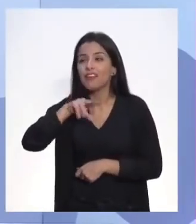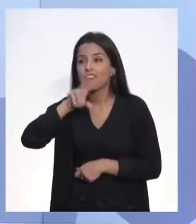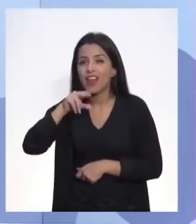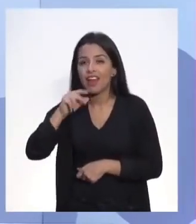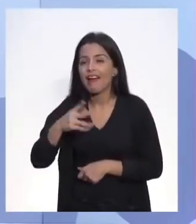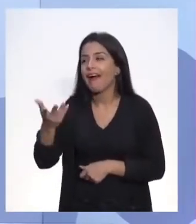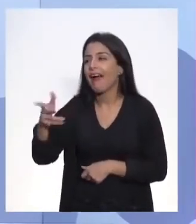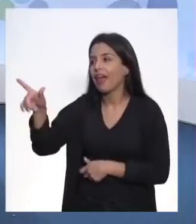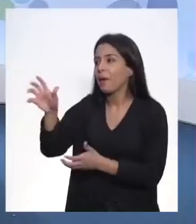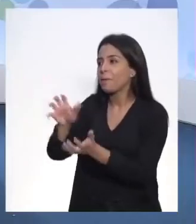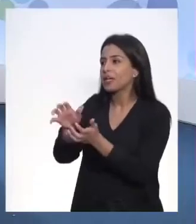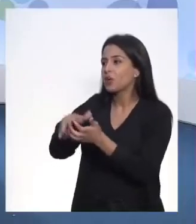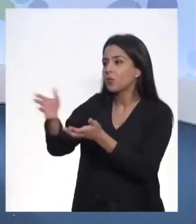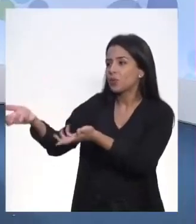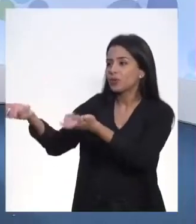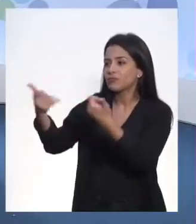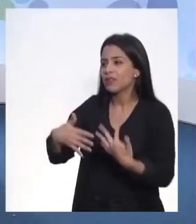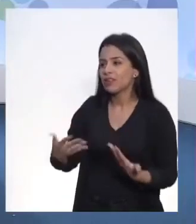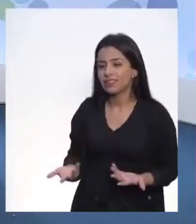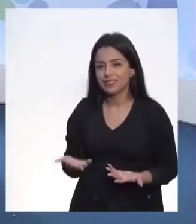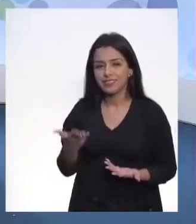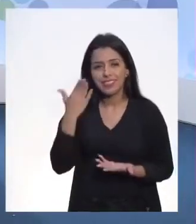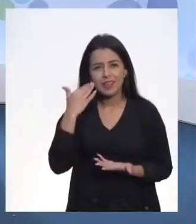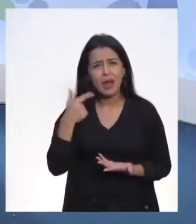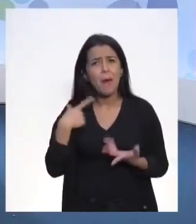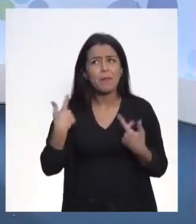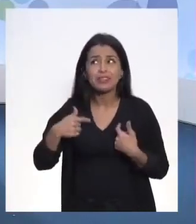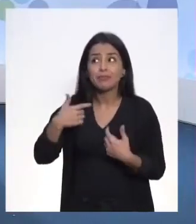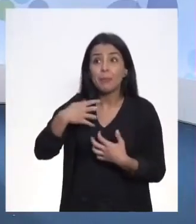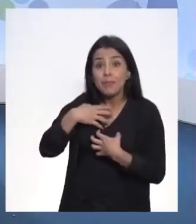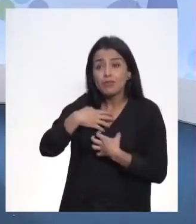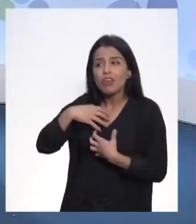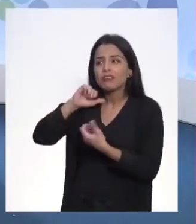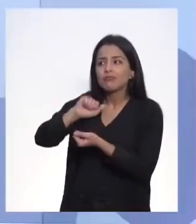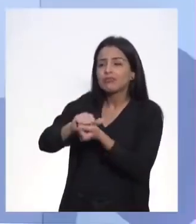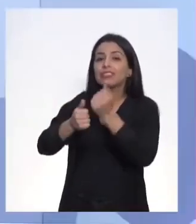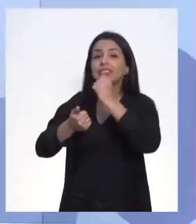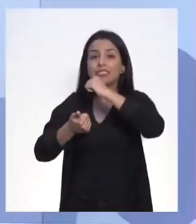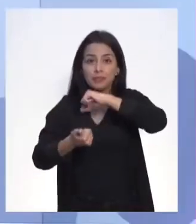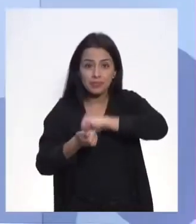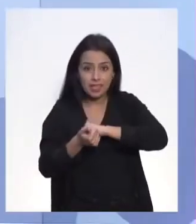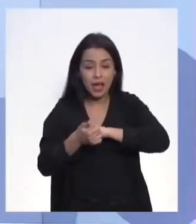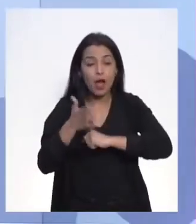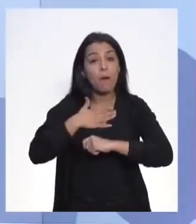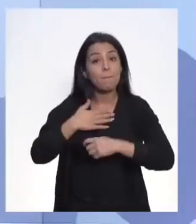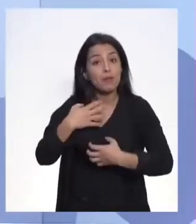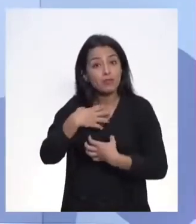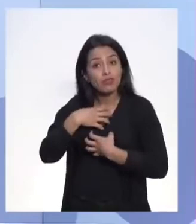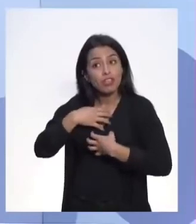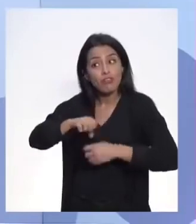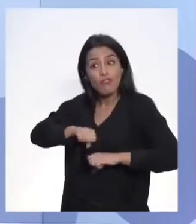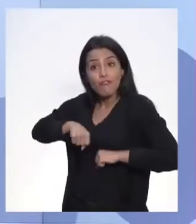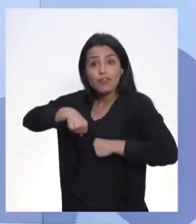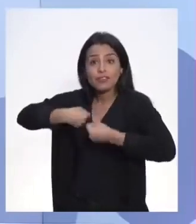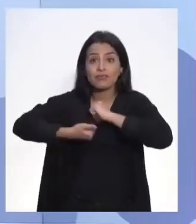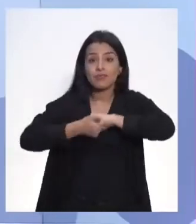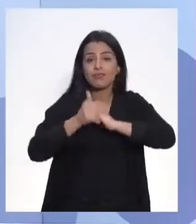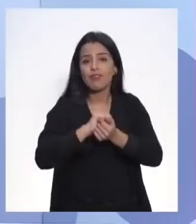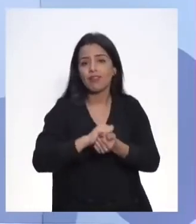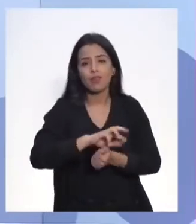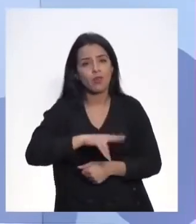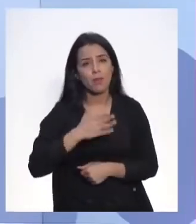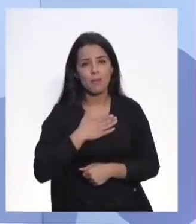falar. E Ainda isso tem. é ruim. Aí eu tinha que adaptar o meu jeito de falar, eu forçava um jeito que não era meu.